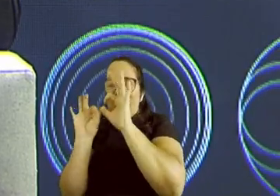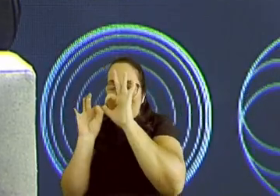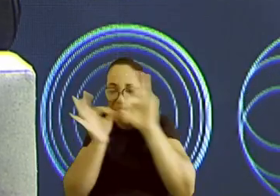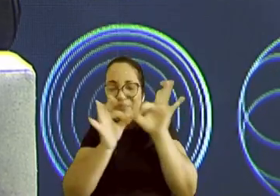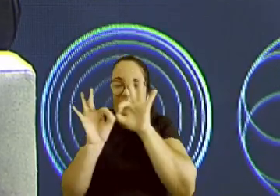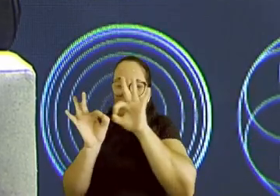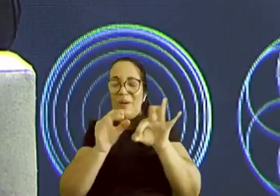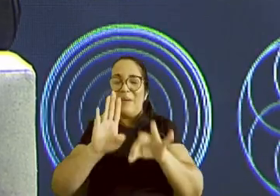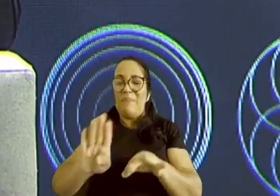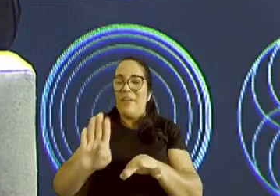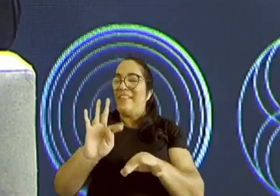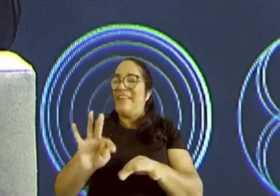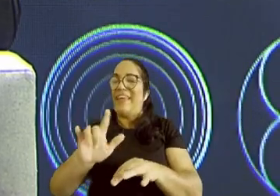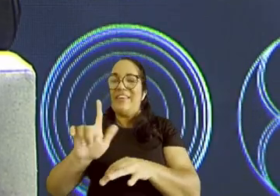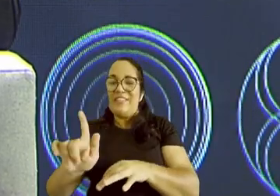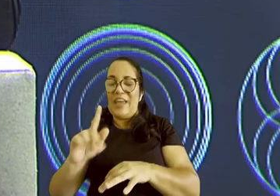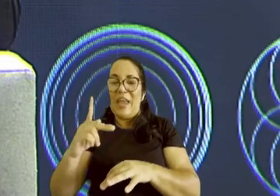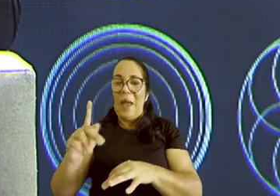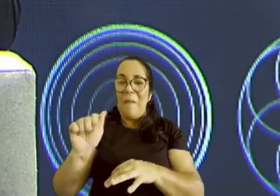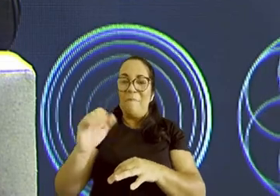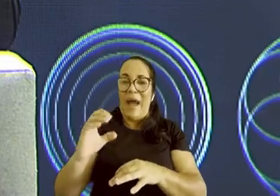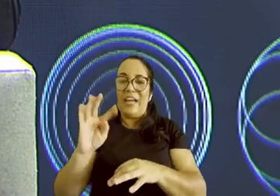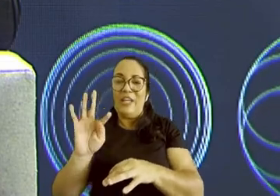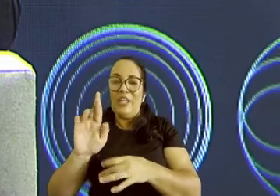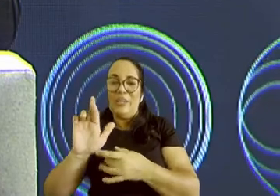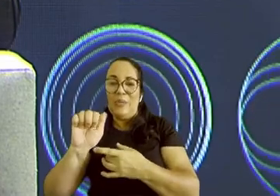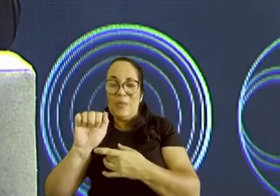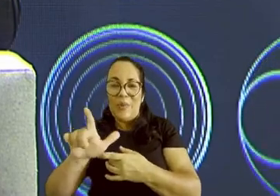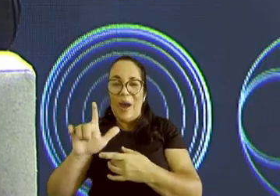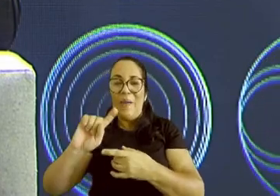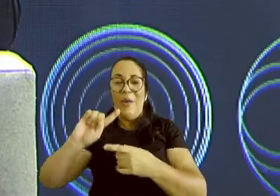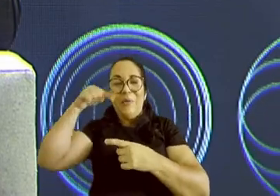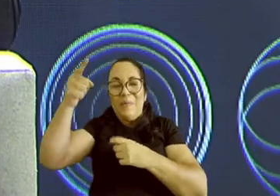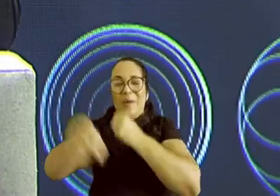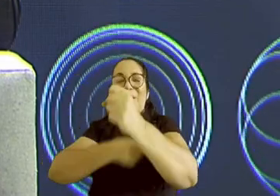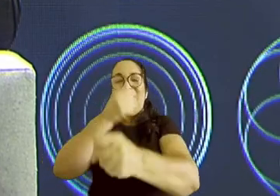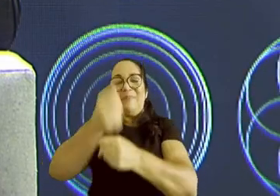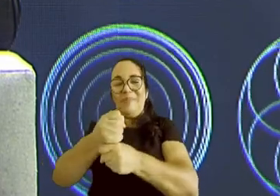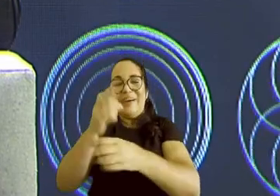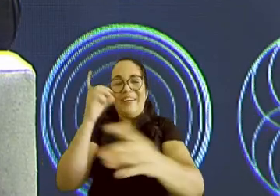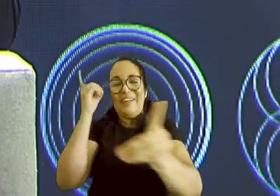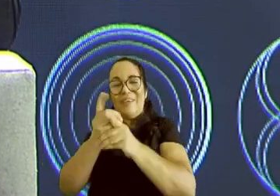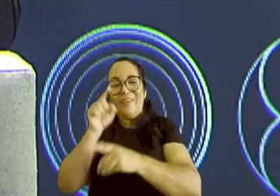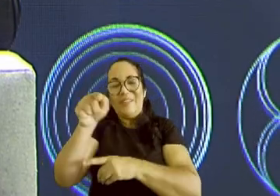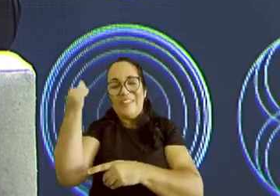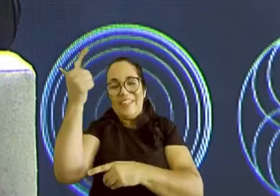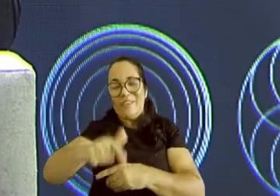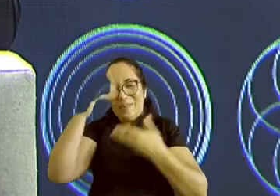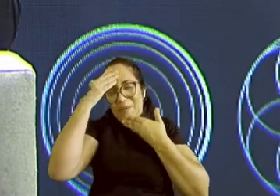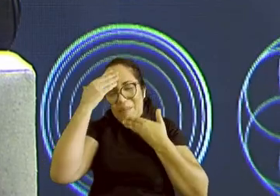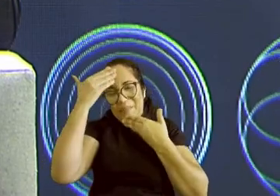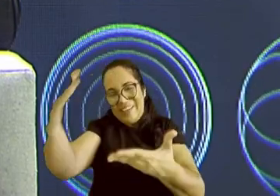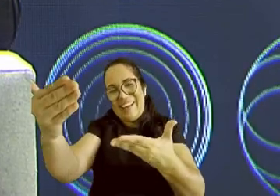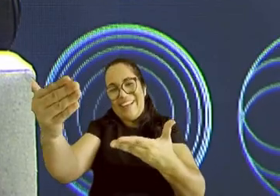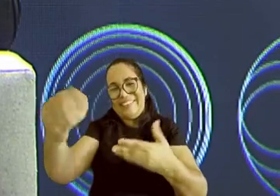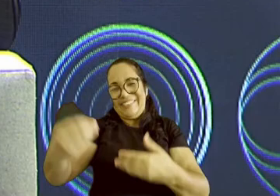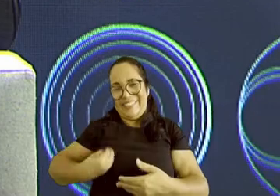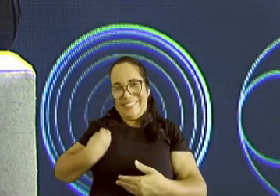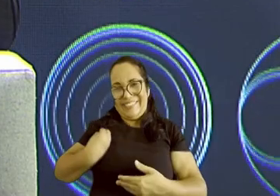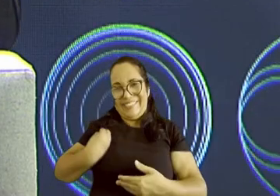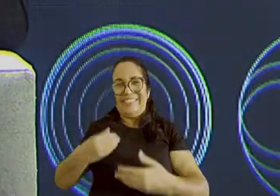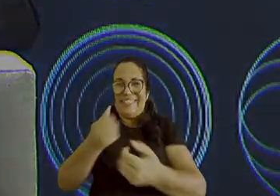pactual e a gente se vê no próximo ano eu realmente agradeço a presença de todos aqui meu muito obrigado um grande